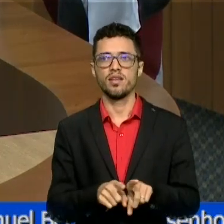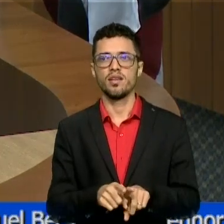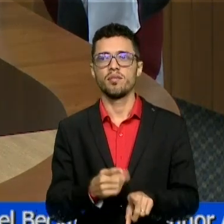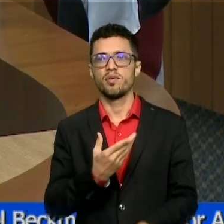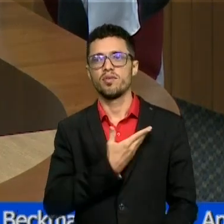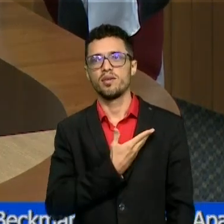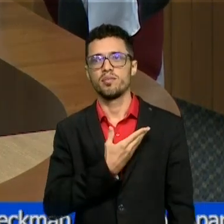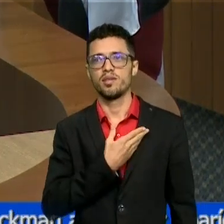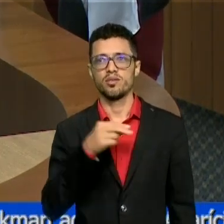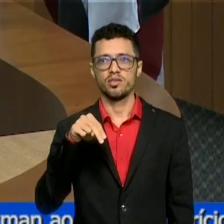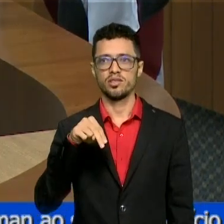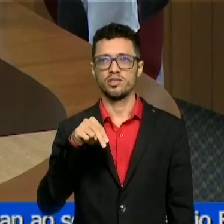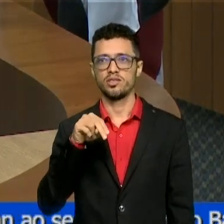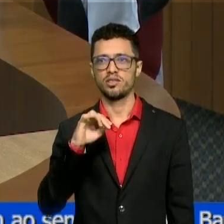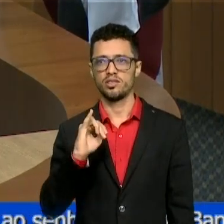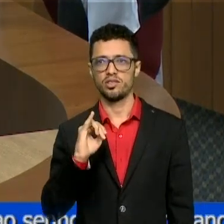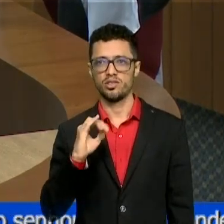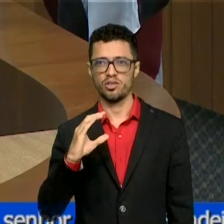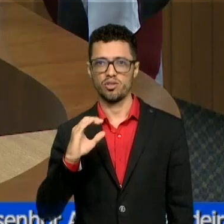Não é isso? O nome completo?